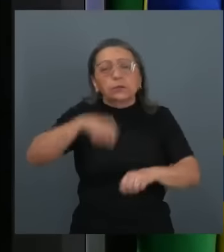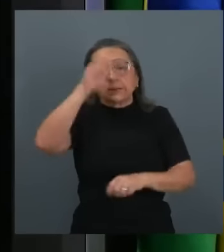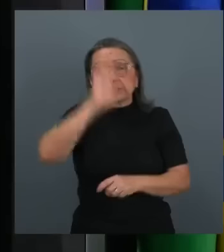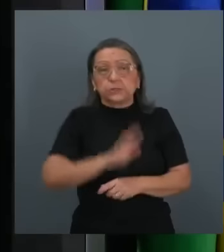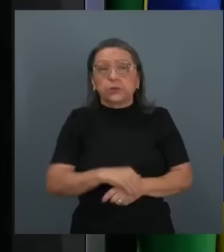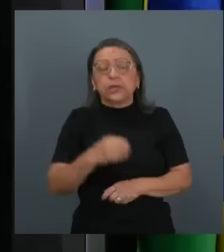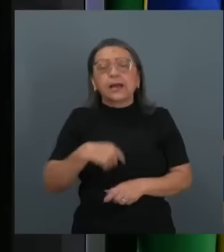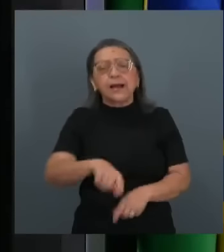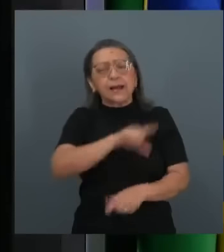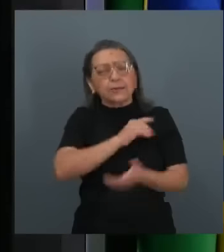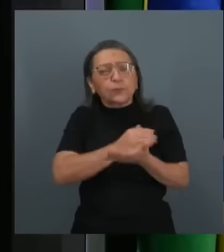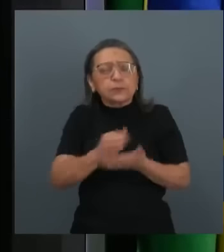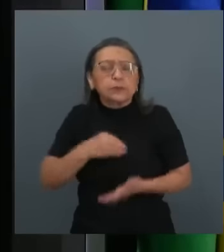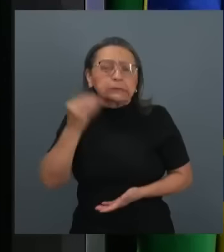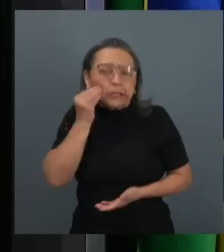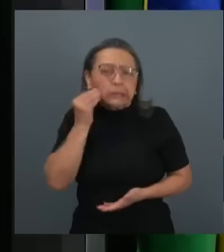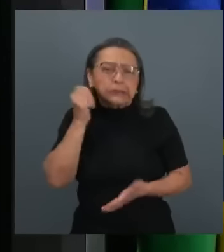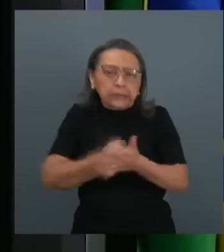logo no início,